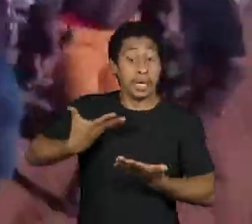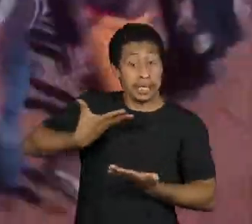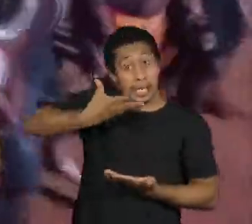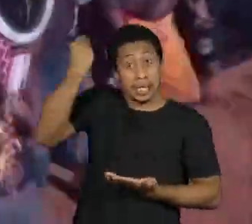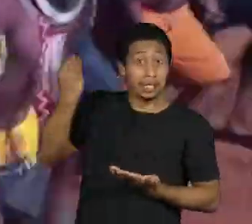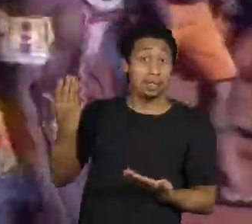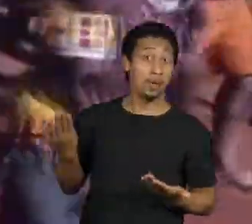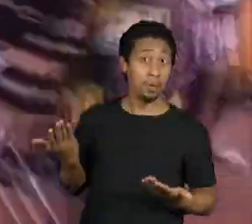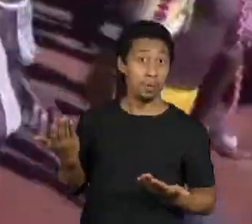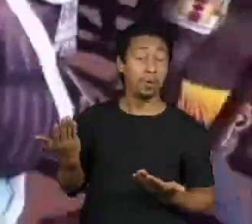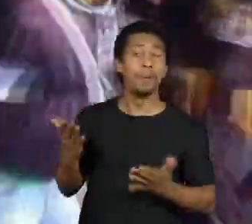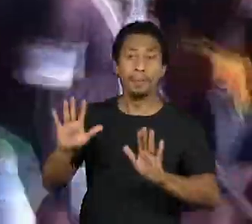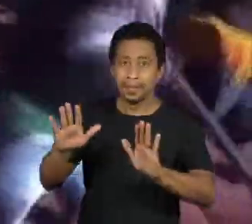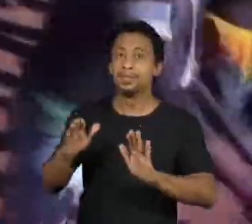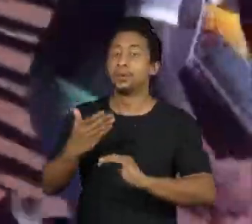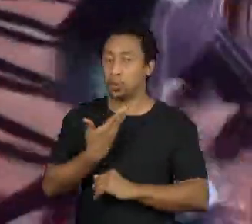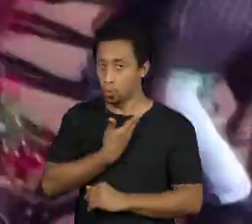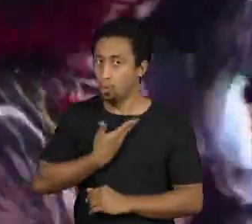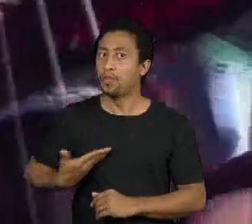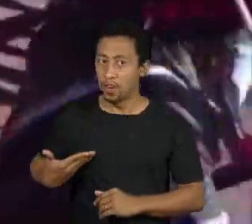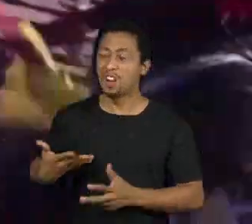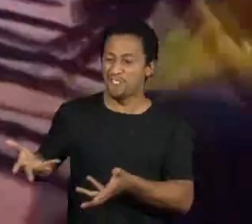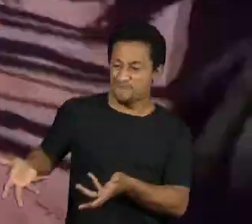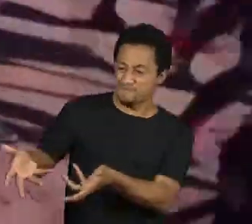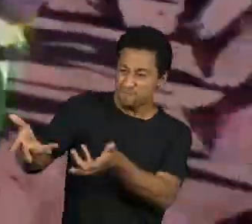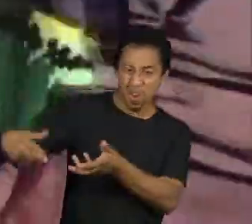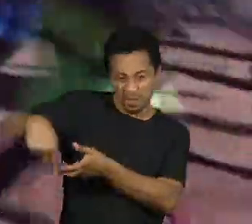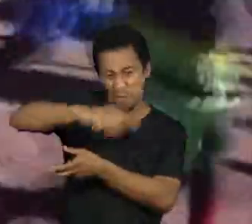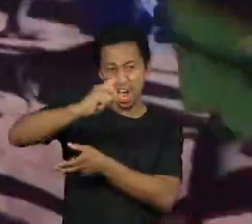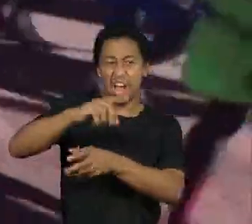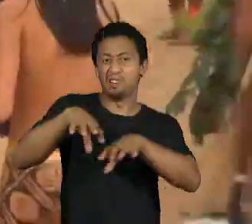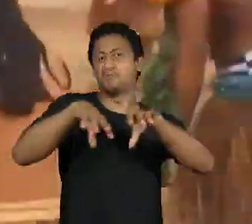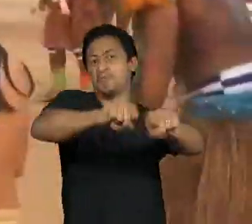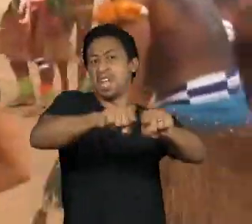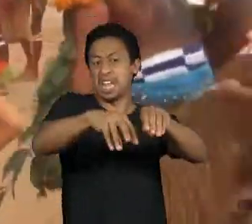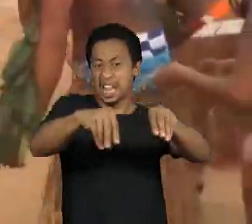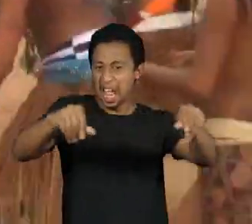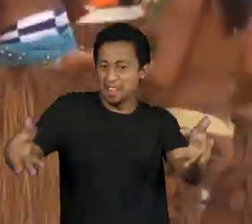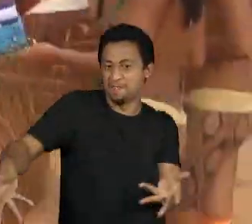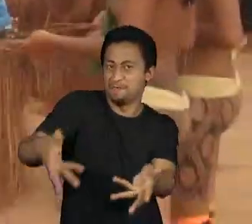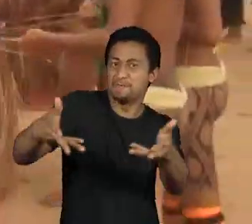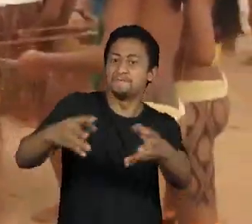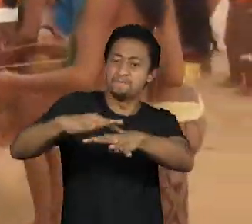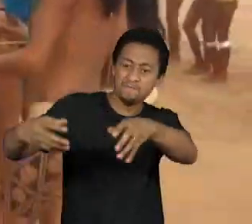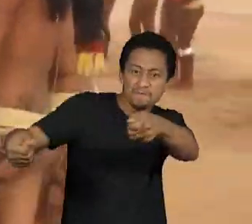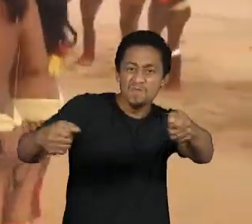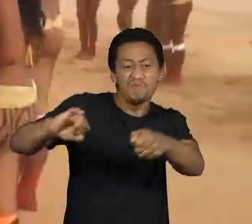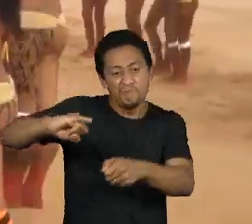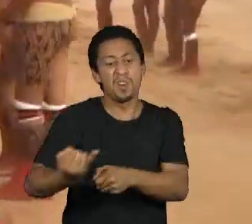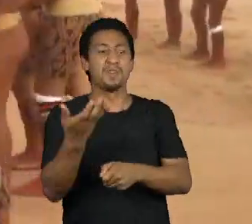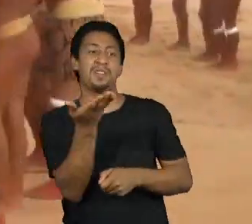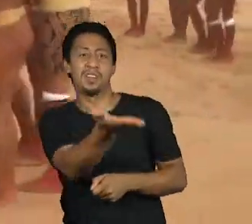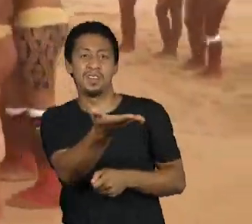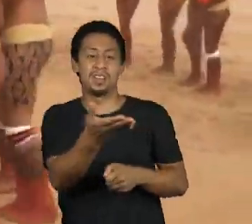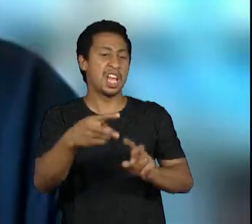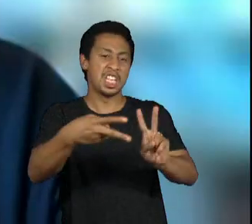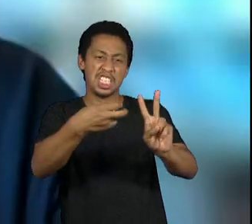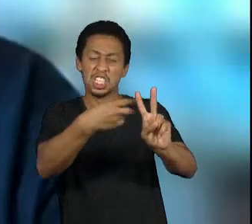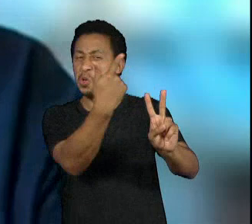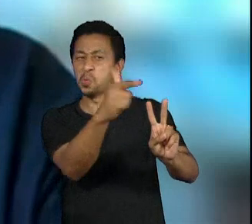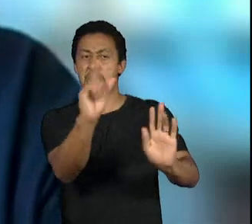sido proativo em estimular a invasão, né, e em estimular a fragilidade dos direitos